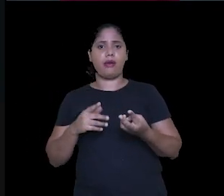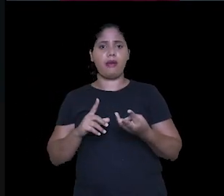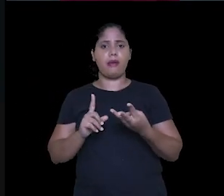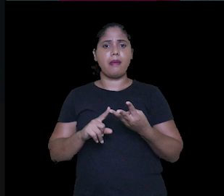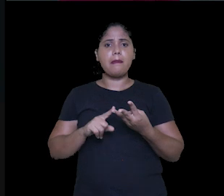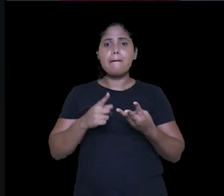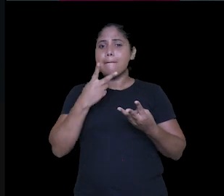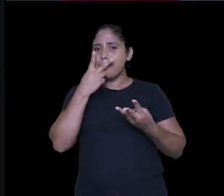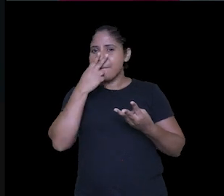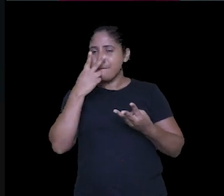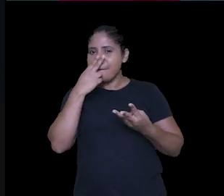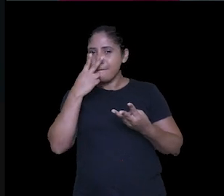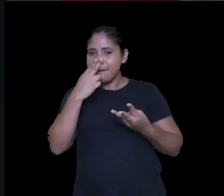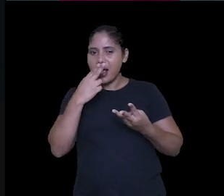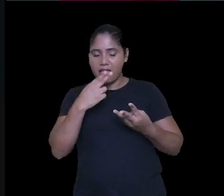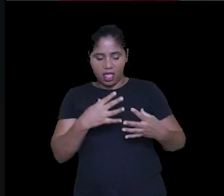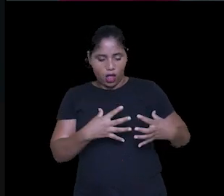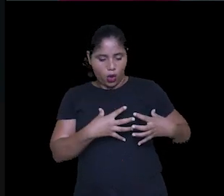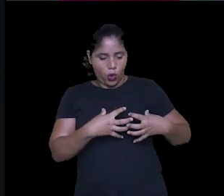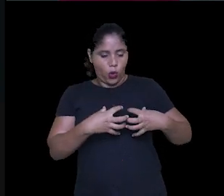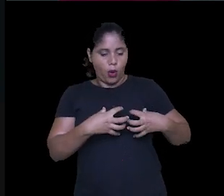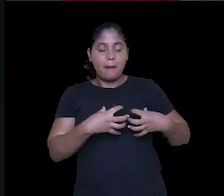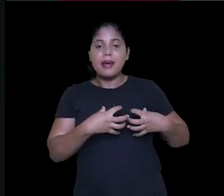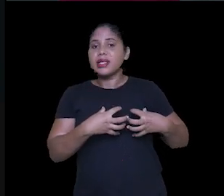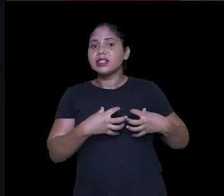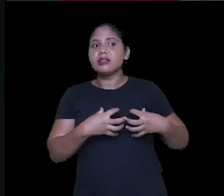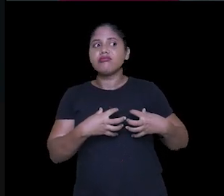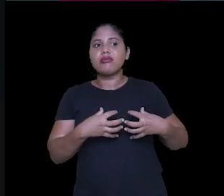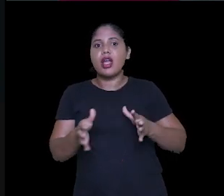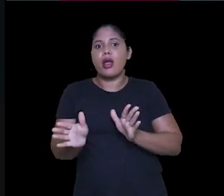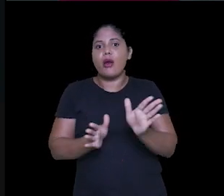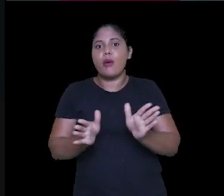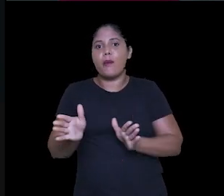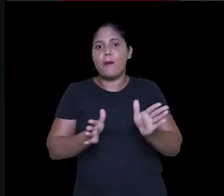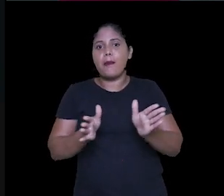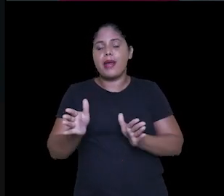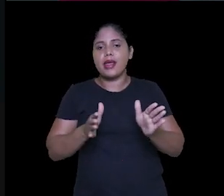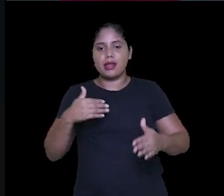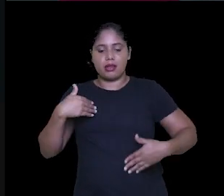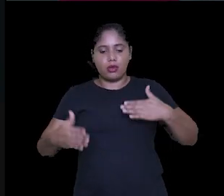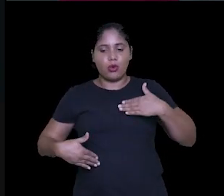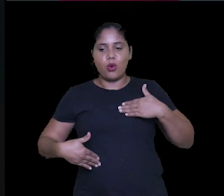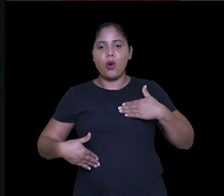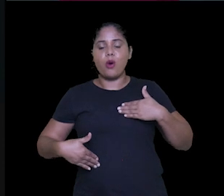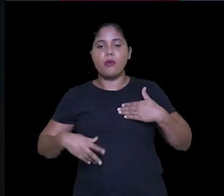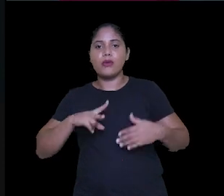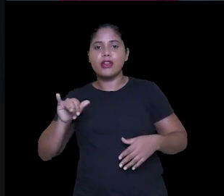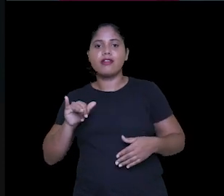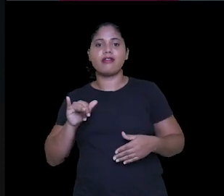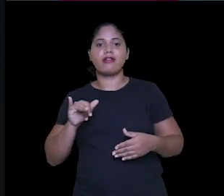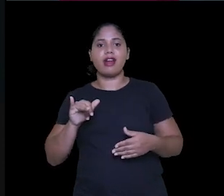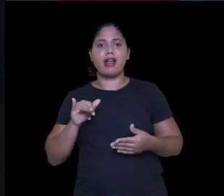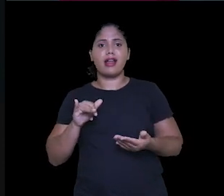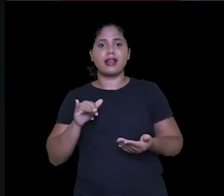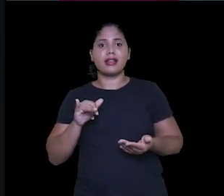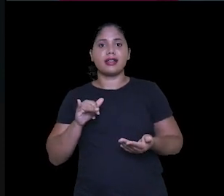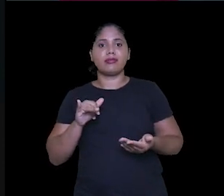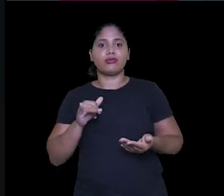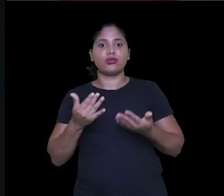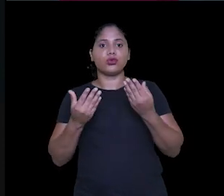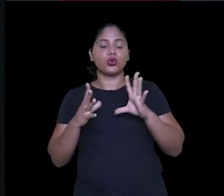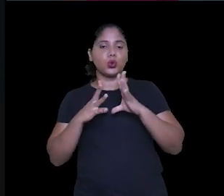Então, observar como é a pega desse bebê, como é que ele se comporta quando está mamando, né?